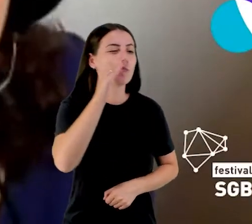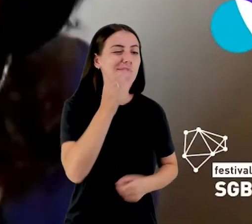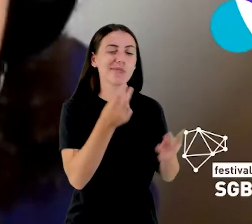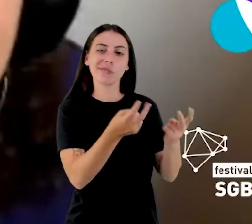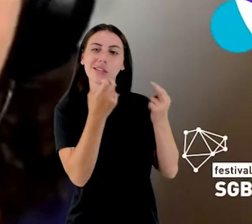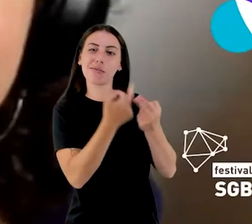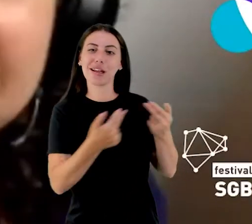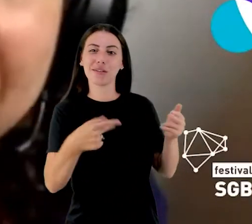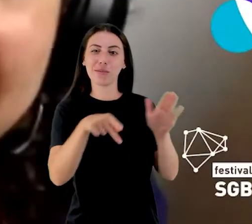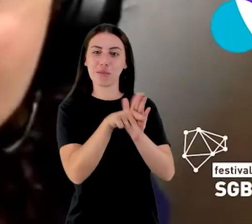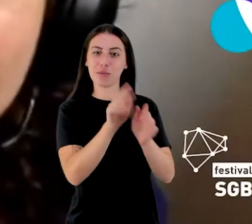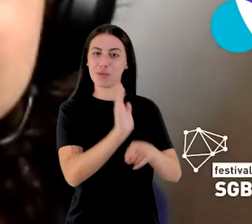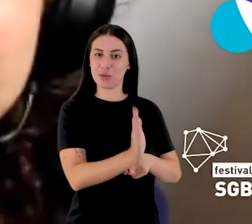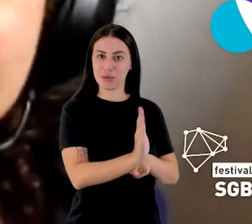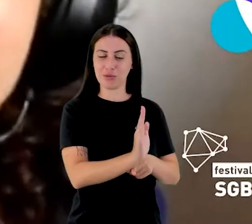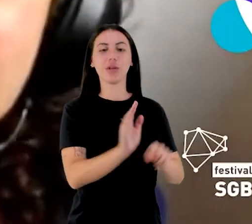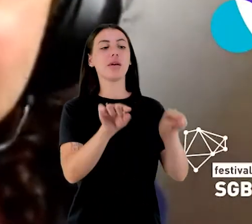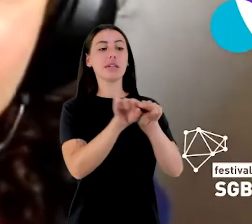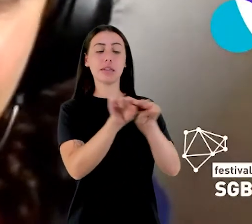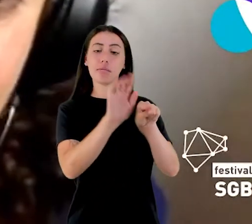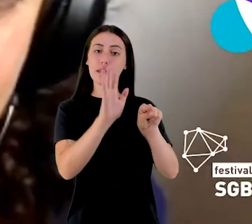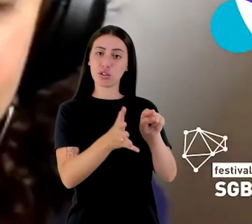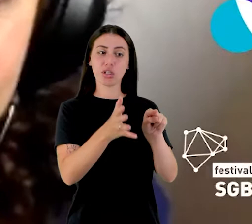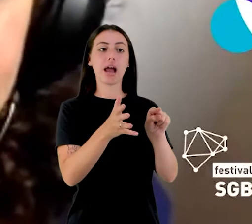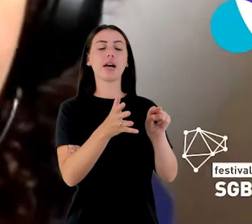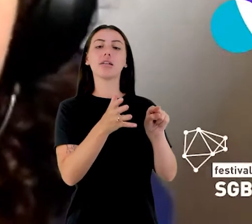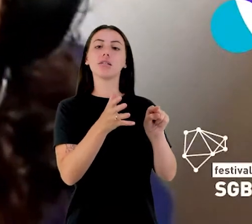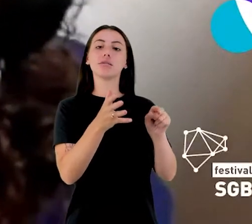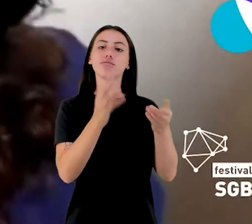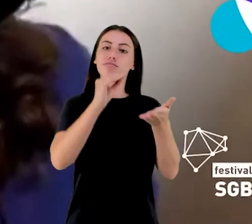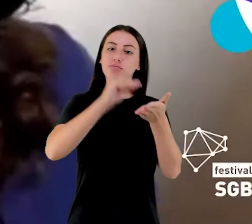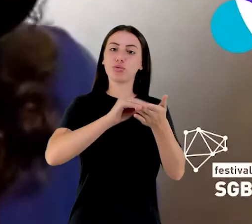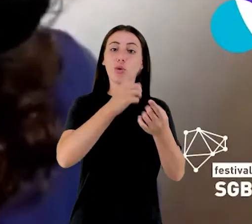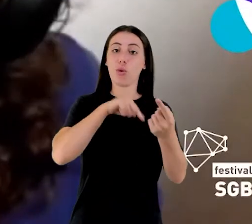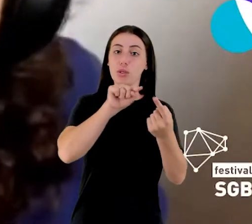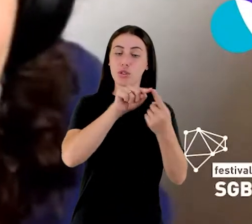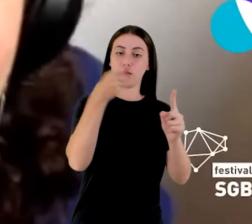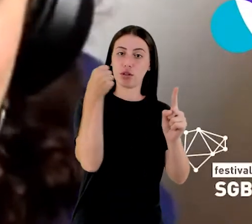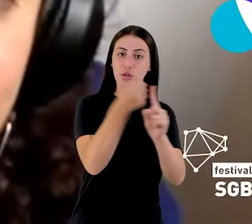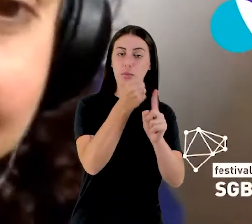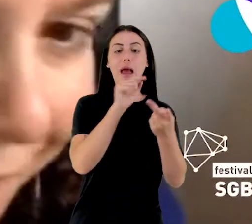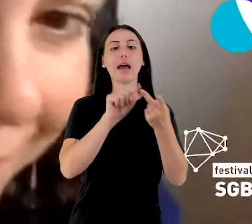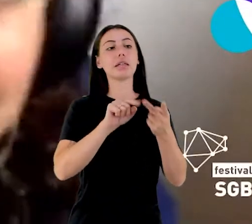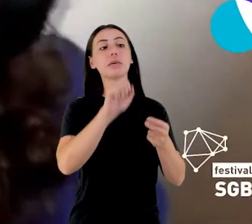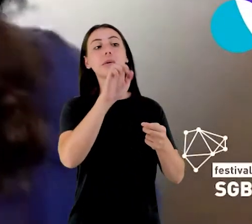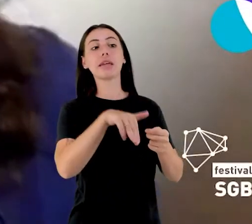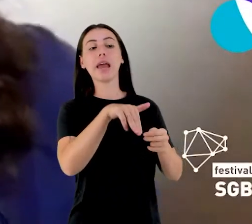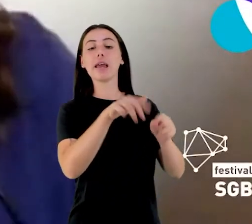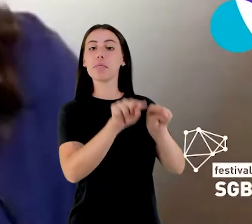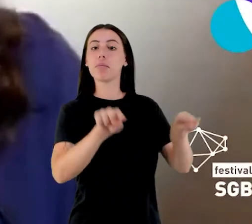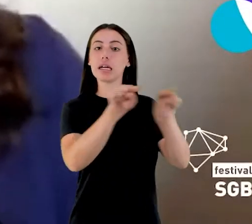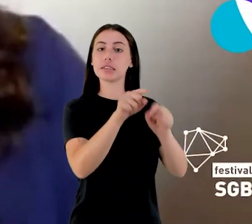assessoria muito, muito integrada com a visão que a gente queria para o filme. Então, teve todo o mapeamento do jornalismo